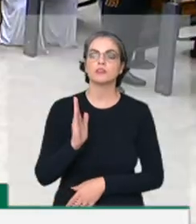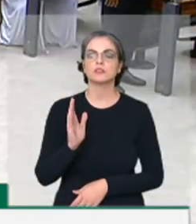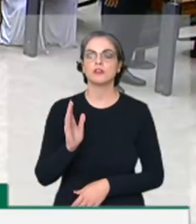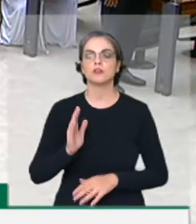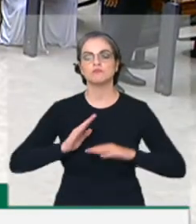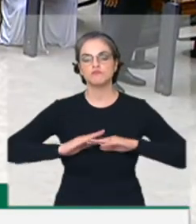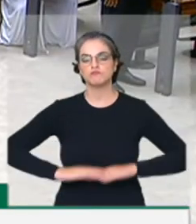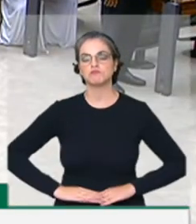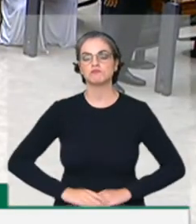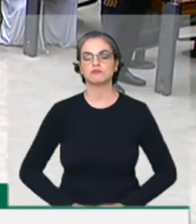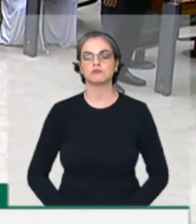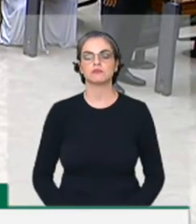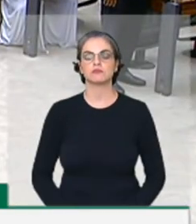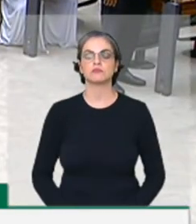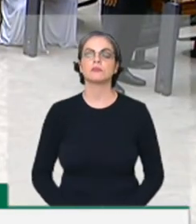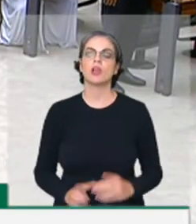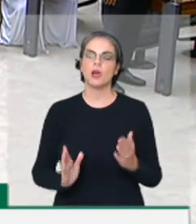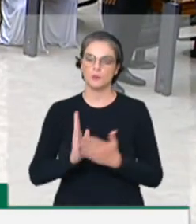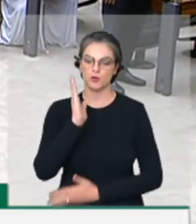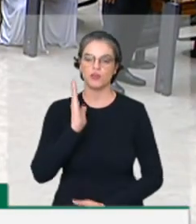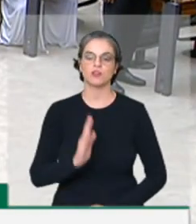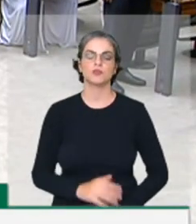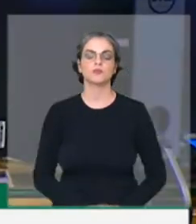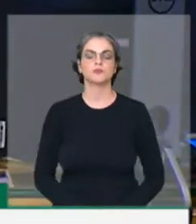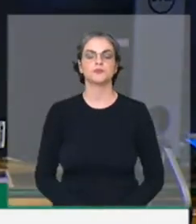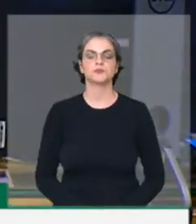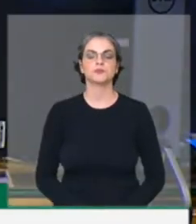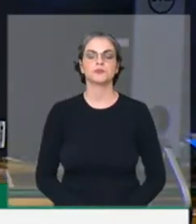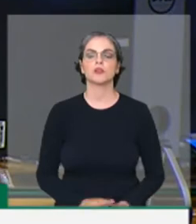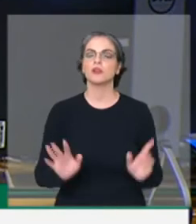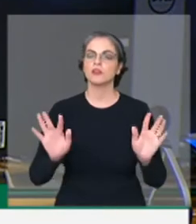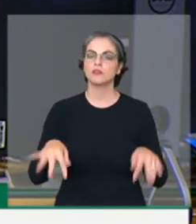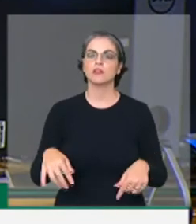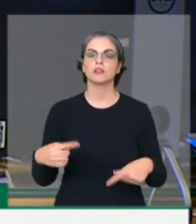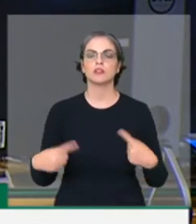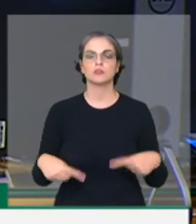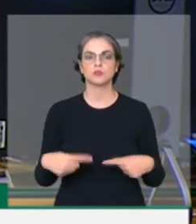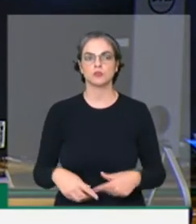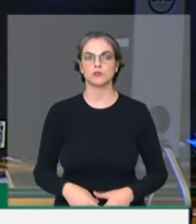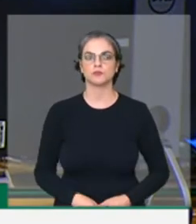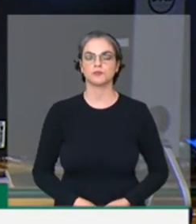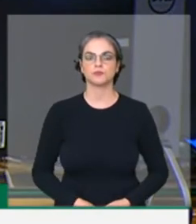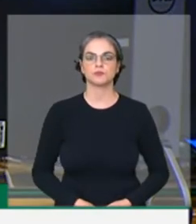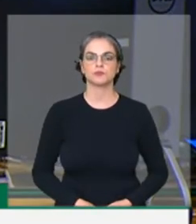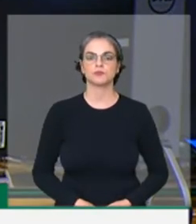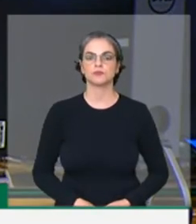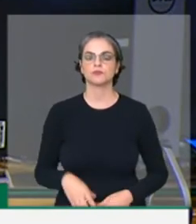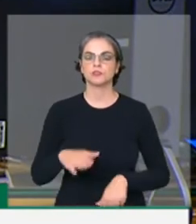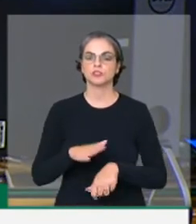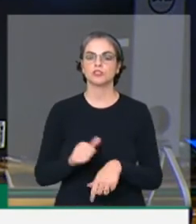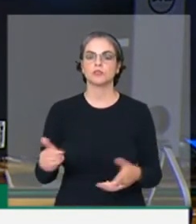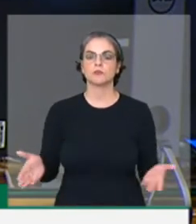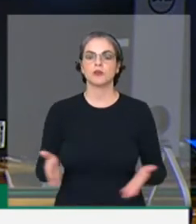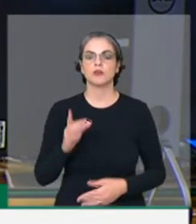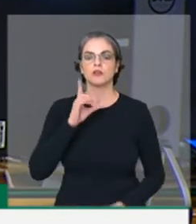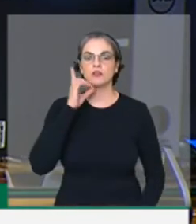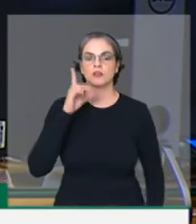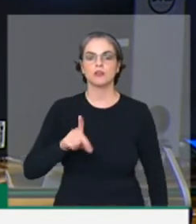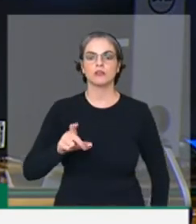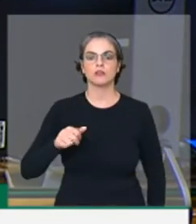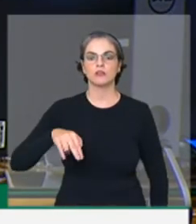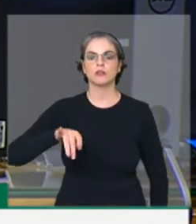acham. Aprovado. Declaro encerrada a discussão. Concedo a palavra ao deputado Daniel